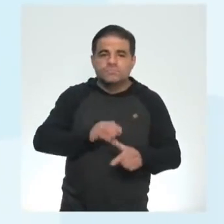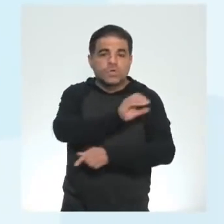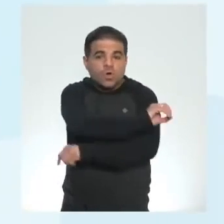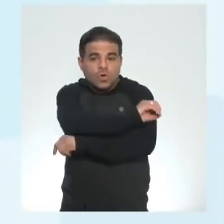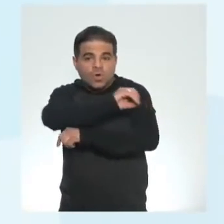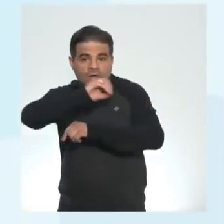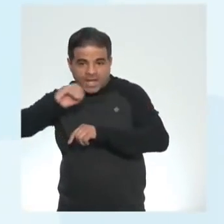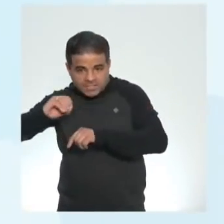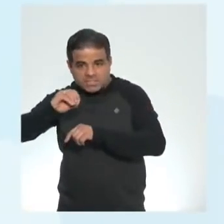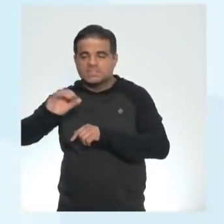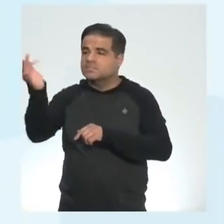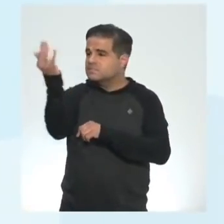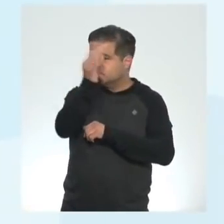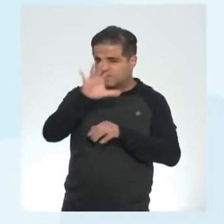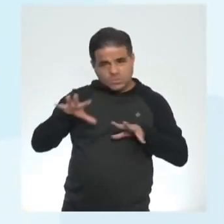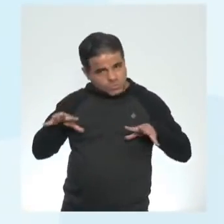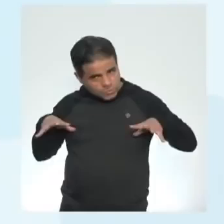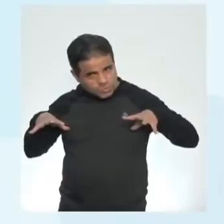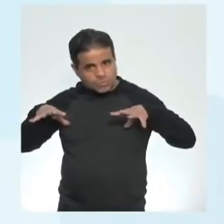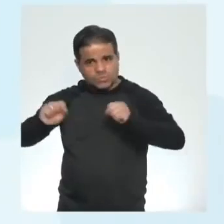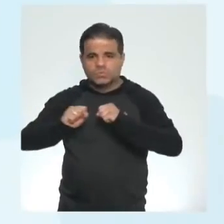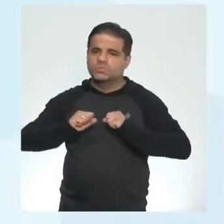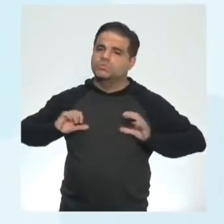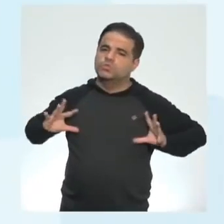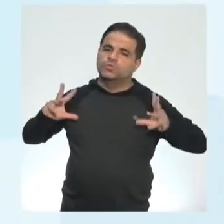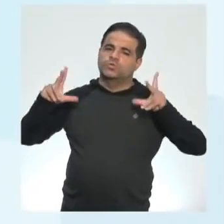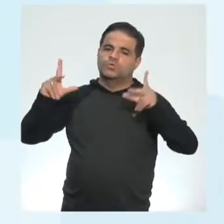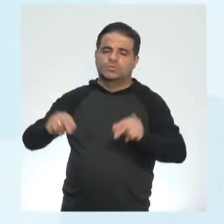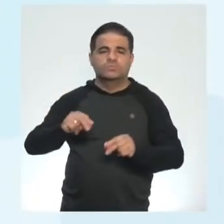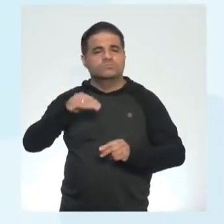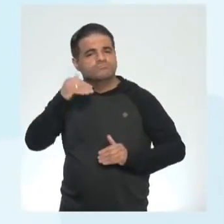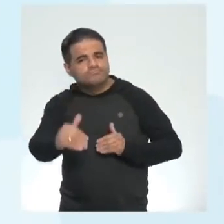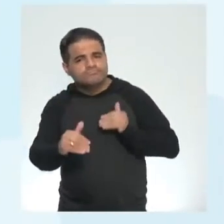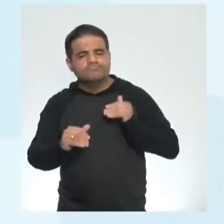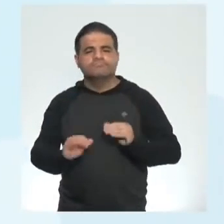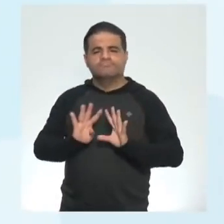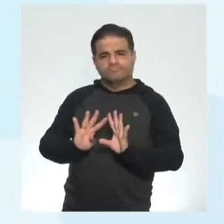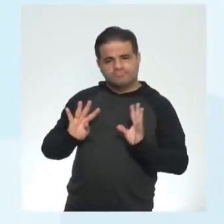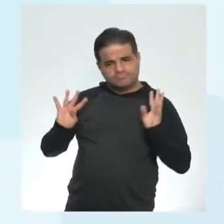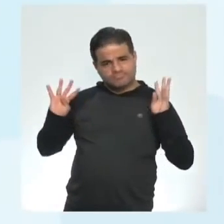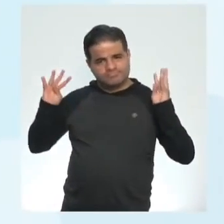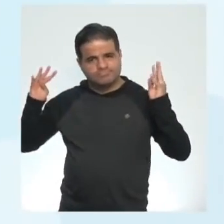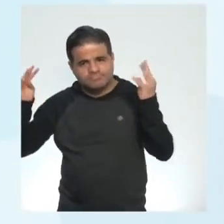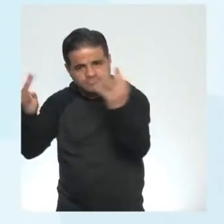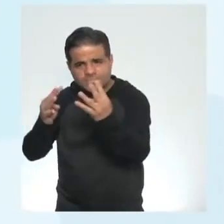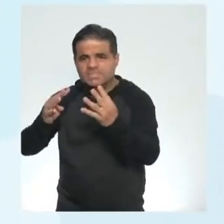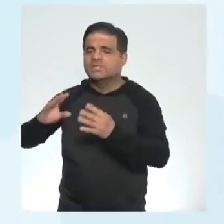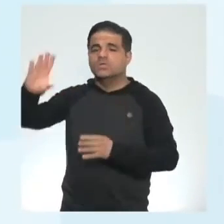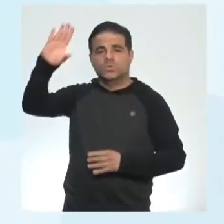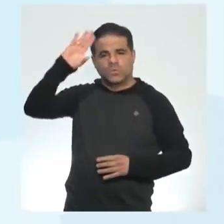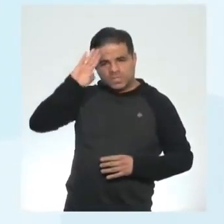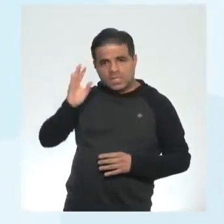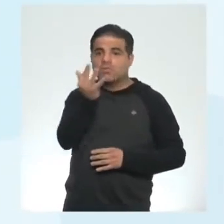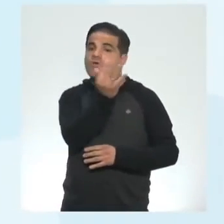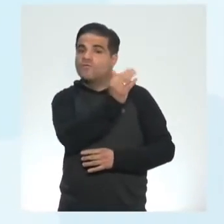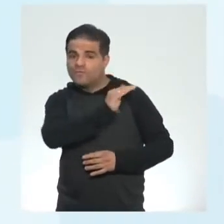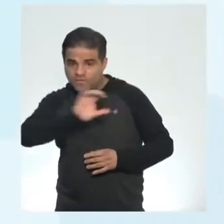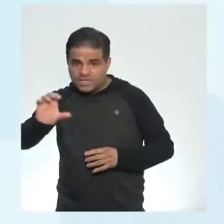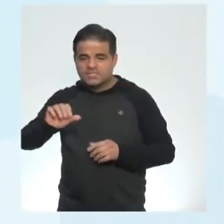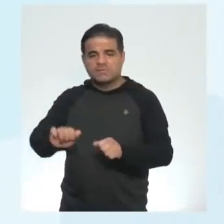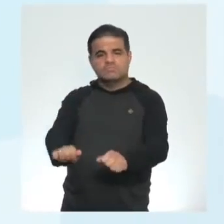da França, tomando todo o território, e aos poucos iam cercando os exércitos franceses